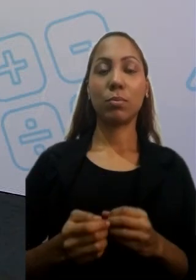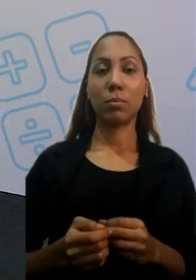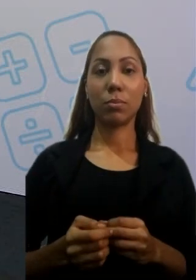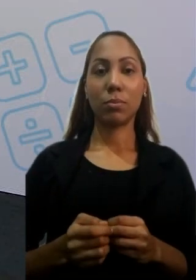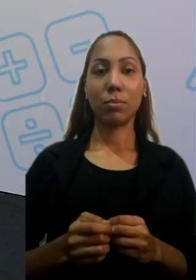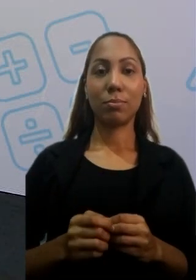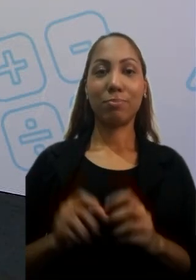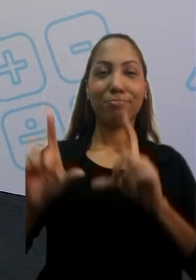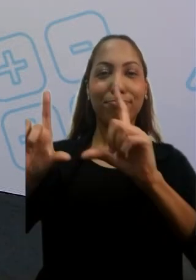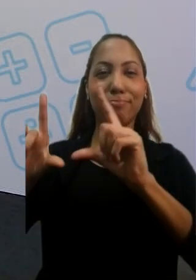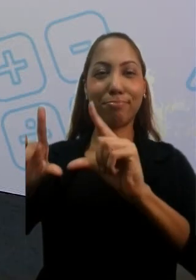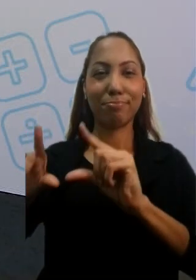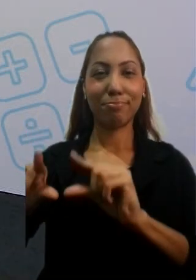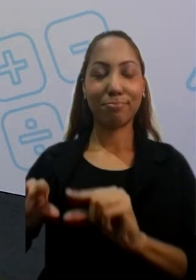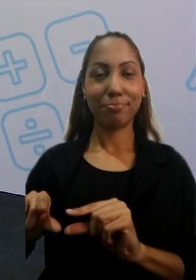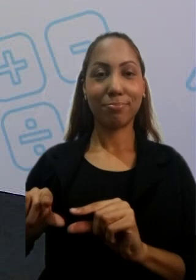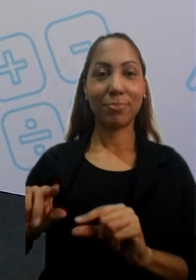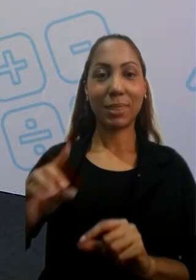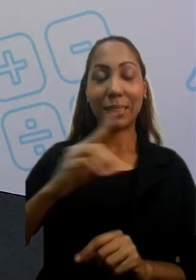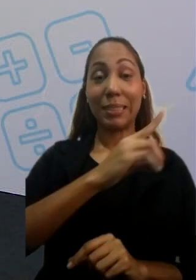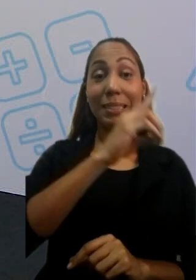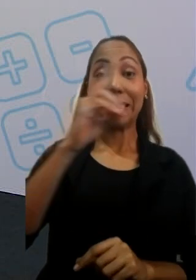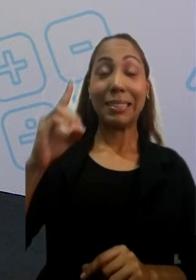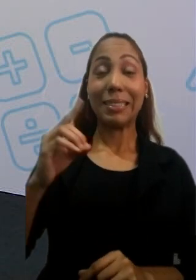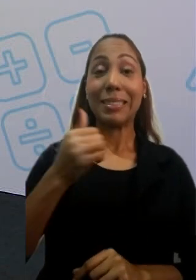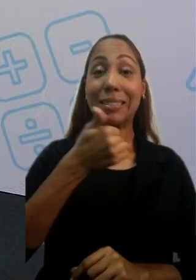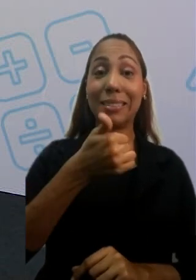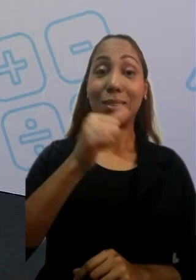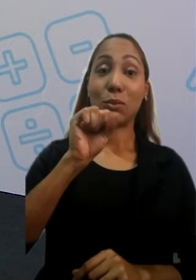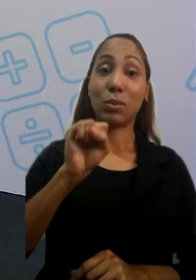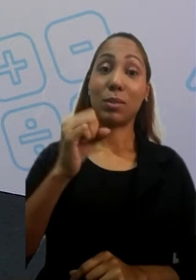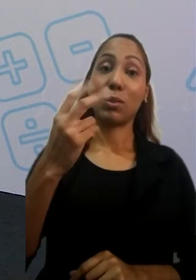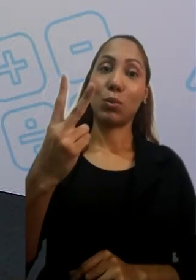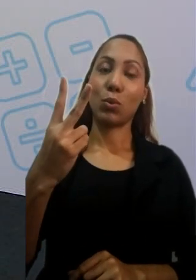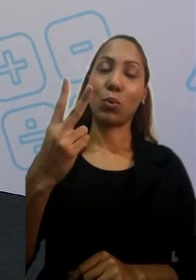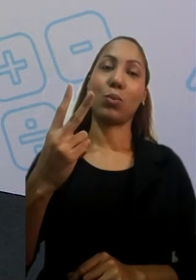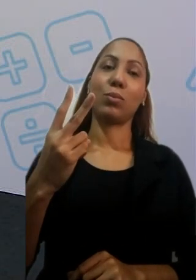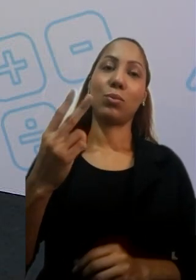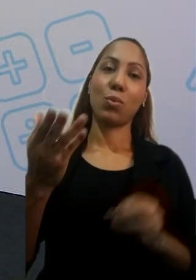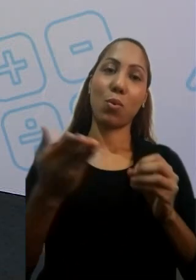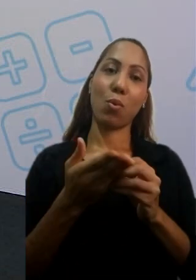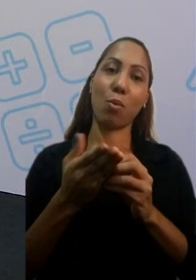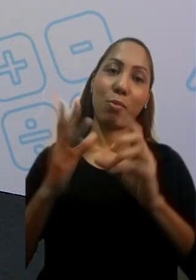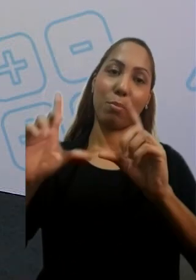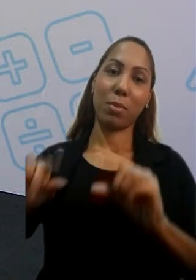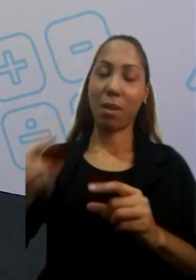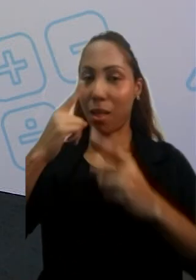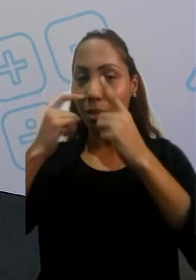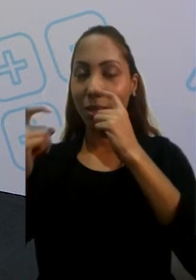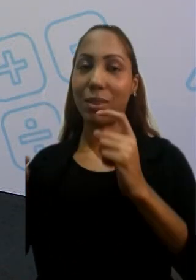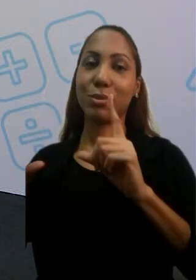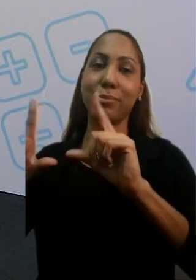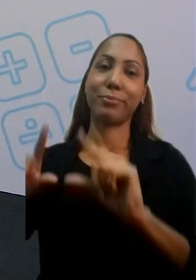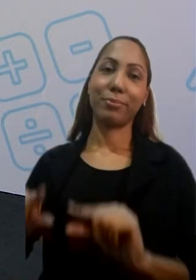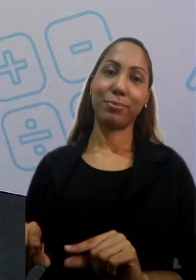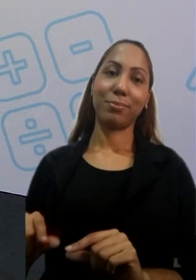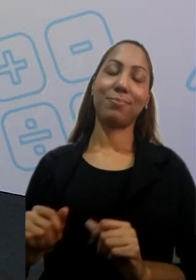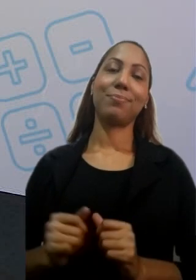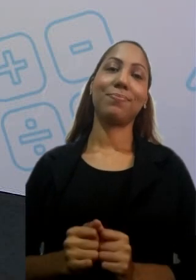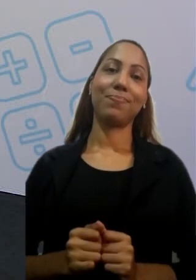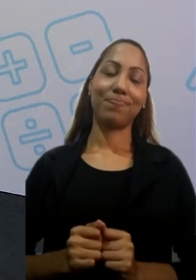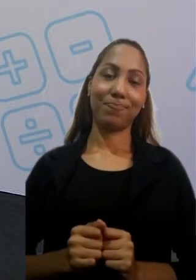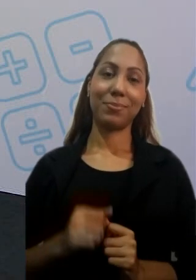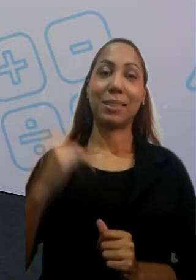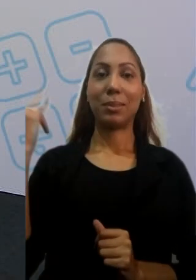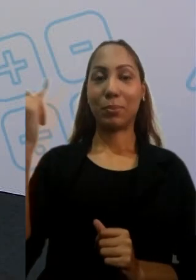uma diferença por dia de 182 copos, a menos no lixo. Isso é muito interessante